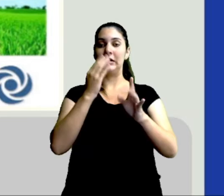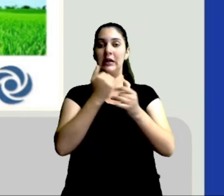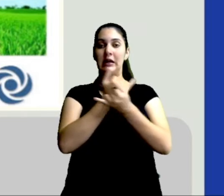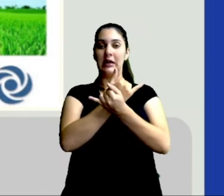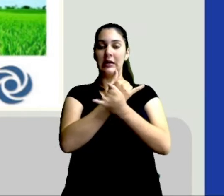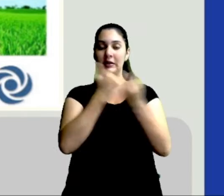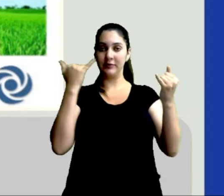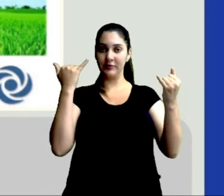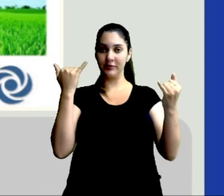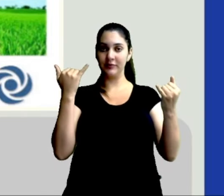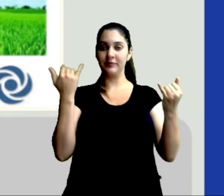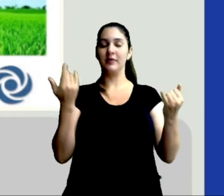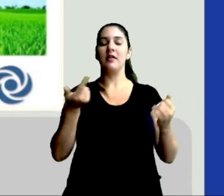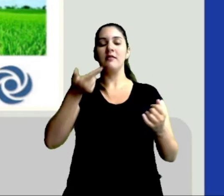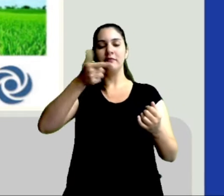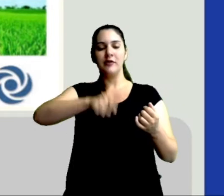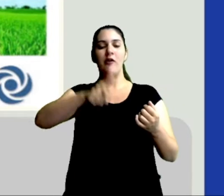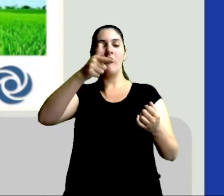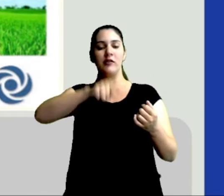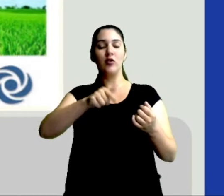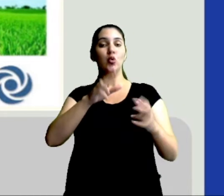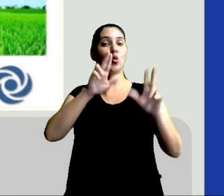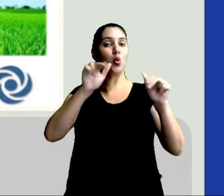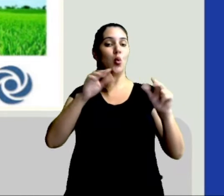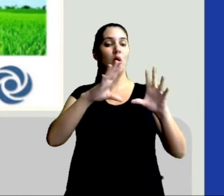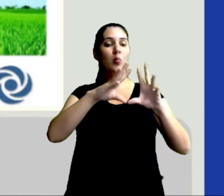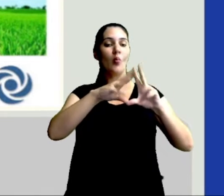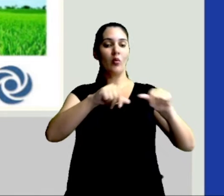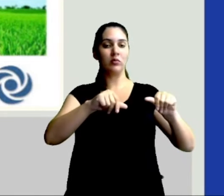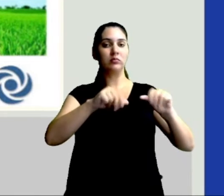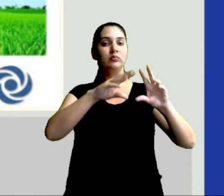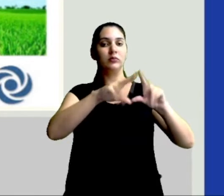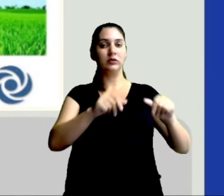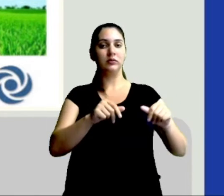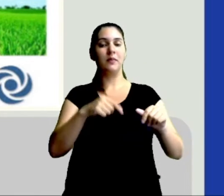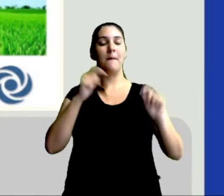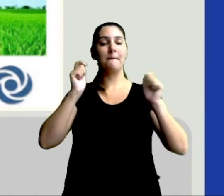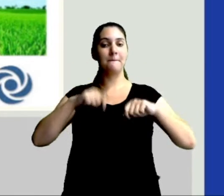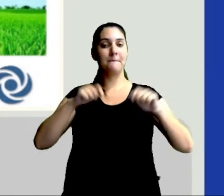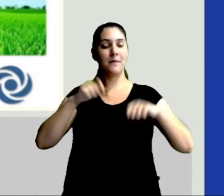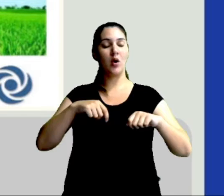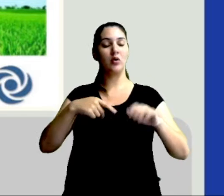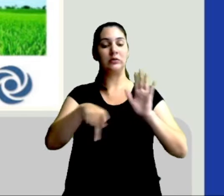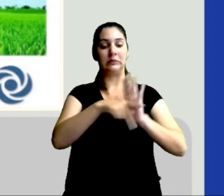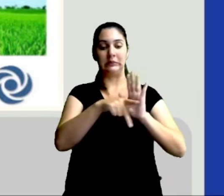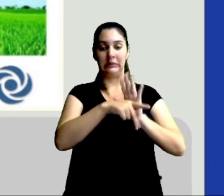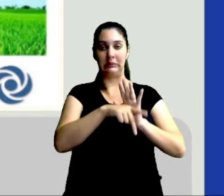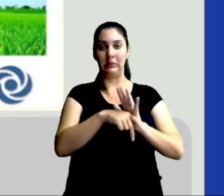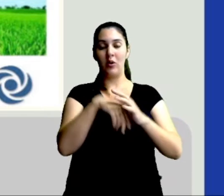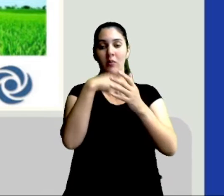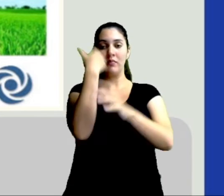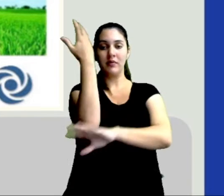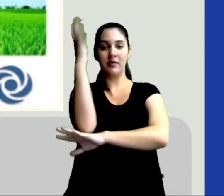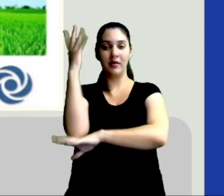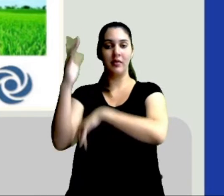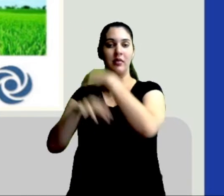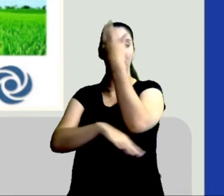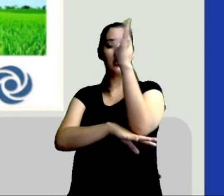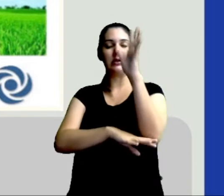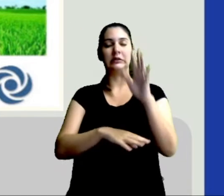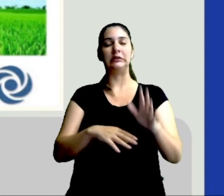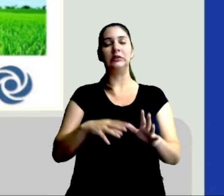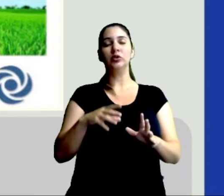inesgotáveis, né? Porque elas se renovam, podem ser repostas pela própria natureza numa escala de